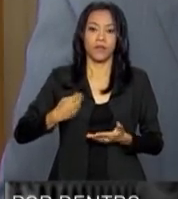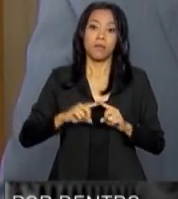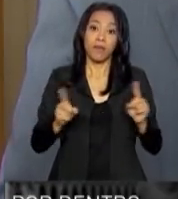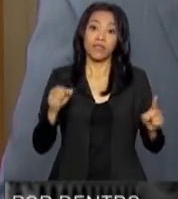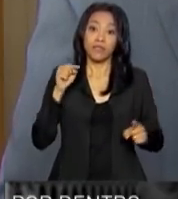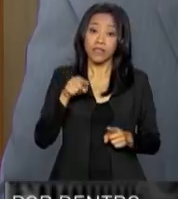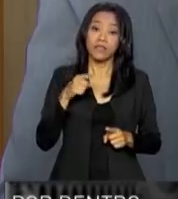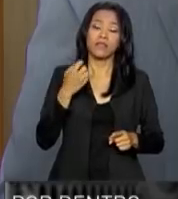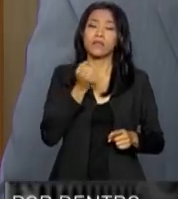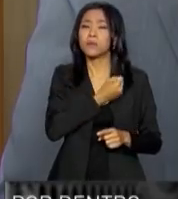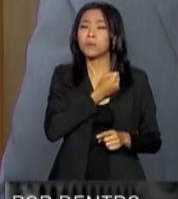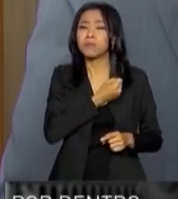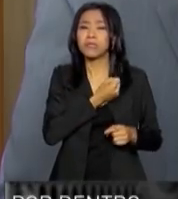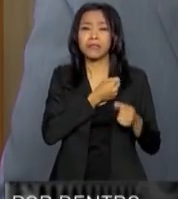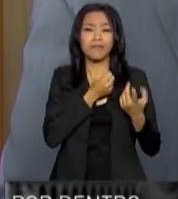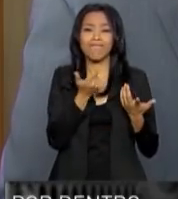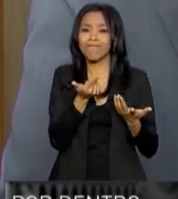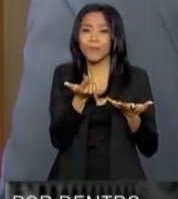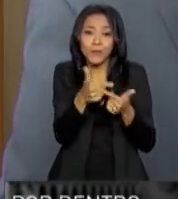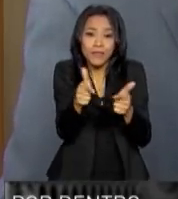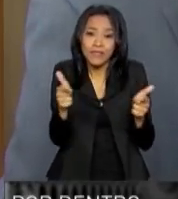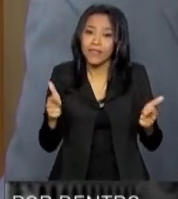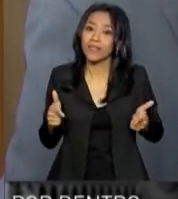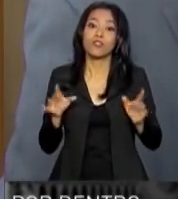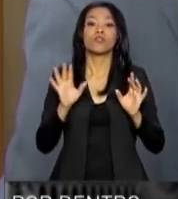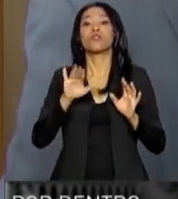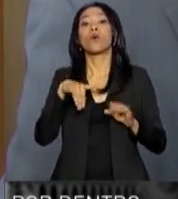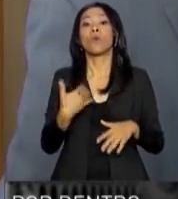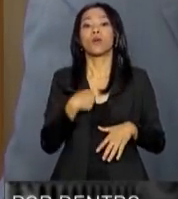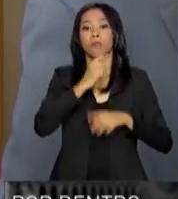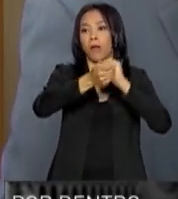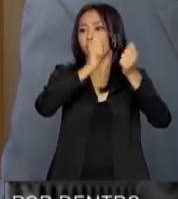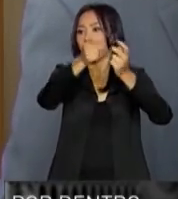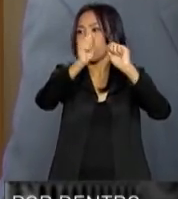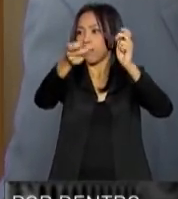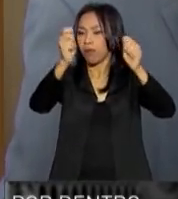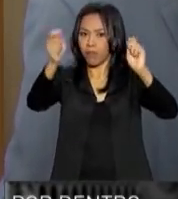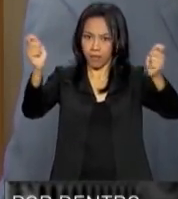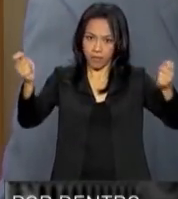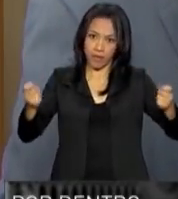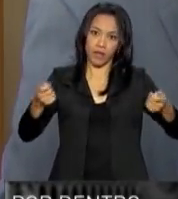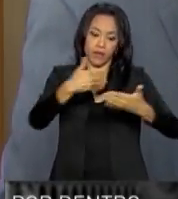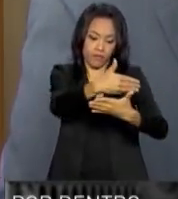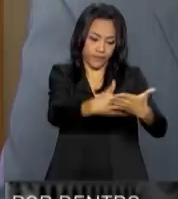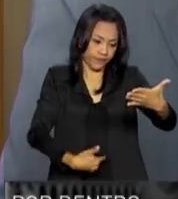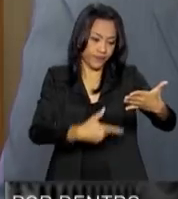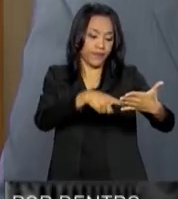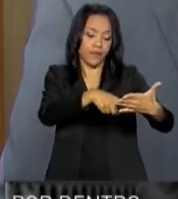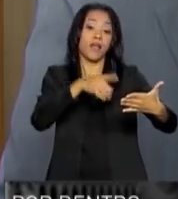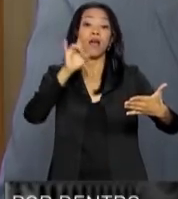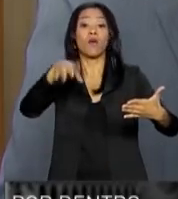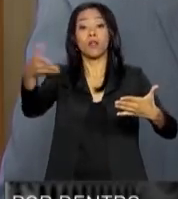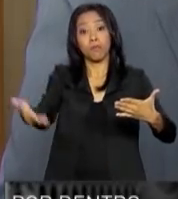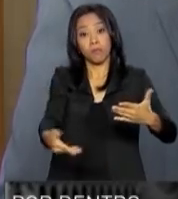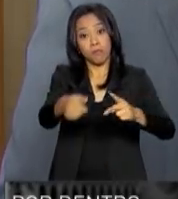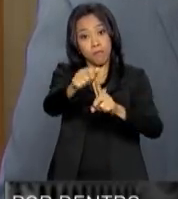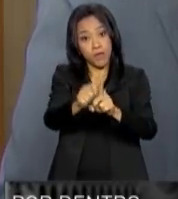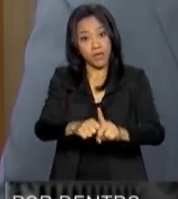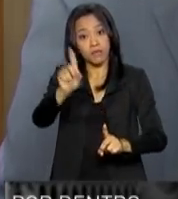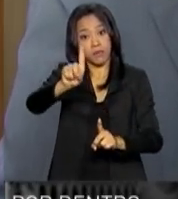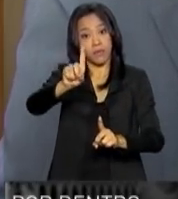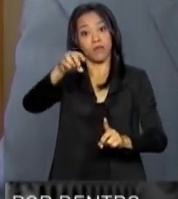número num tempo em que ele só aparece para mim quando nós rodamos a folha de pagamento em folha de pagamento e só roda a partir de agora do 1º de março é a partir de